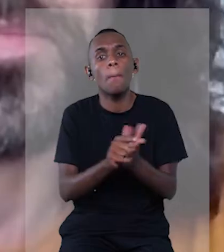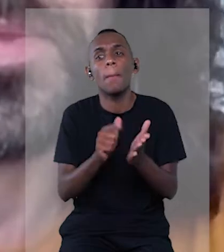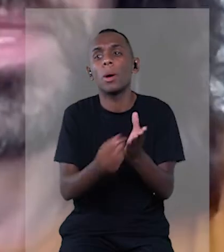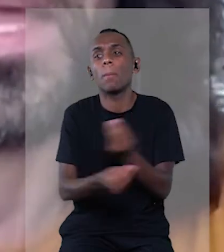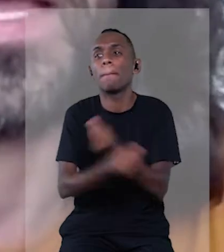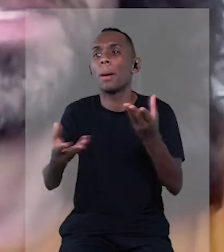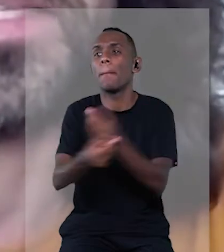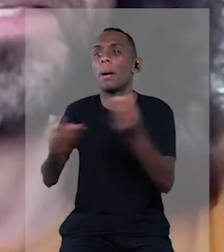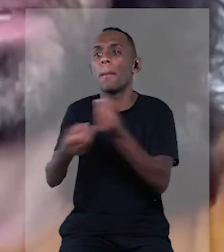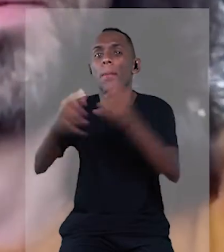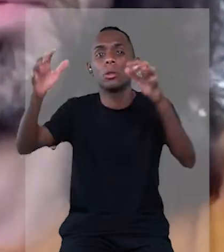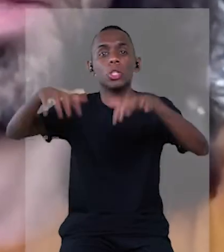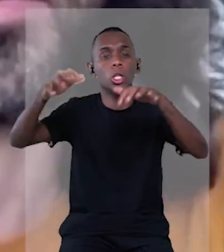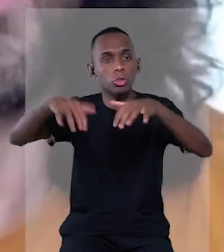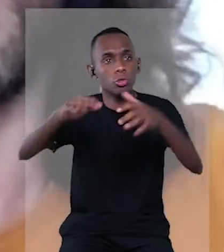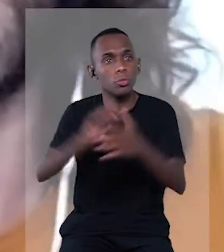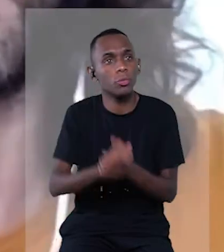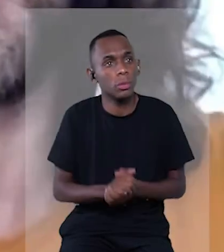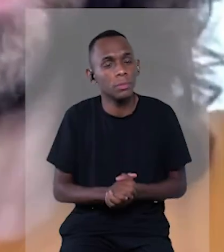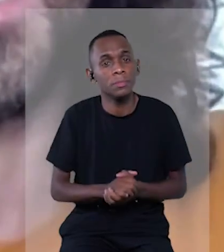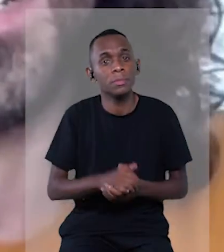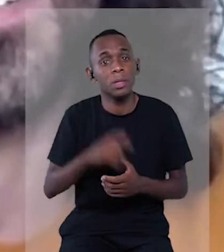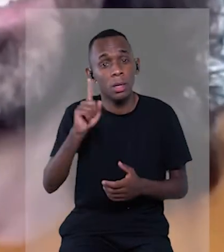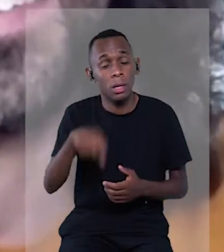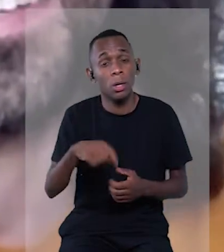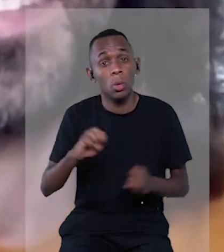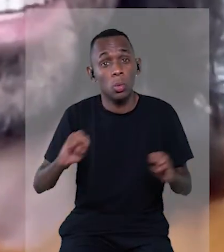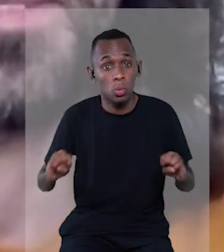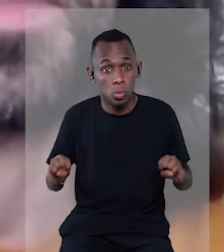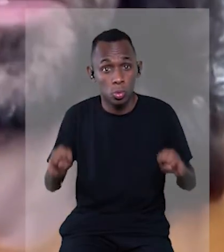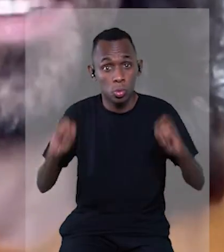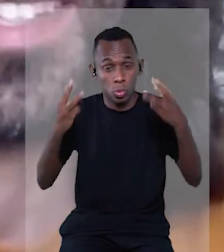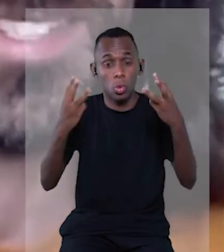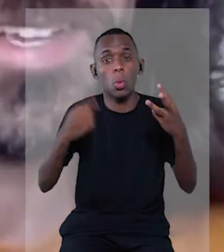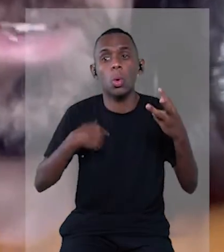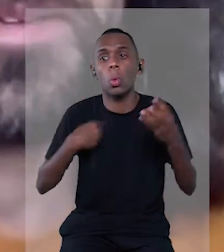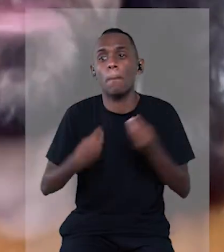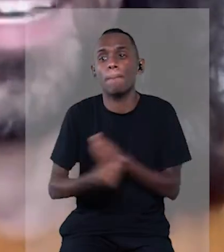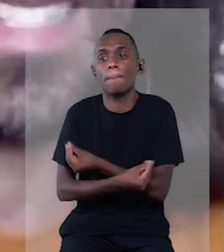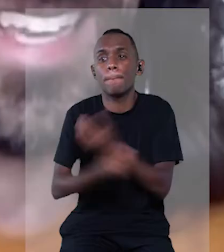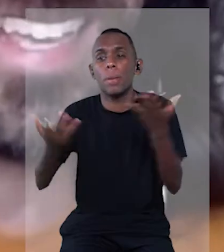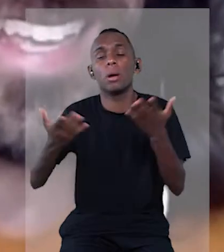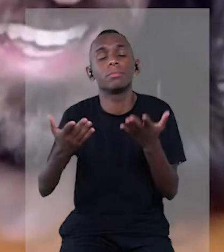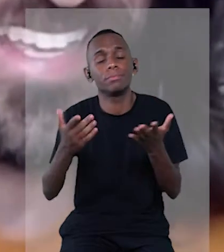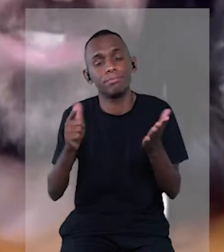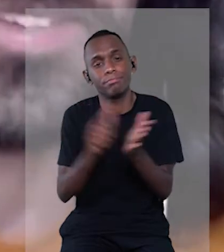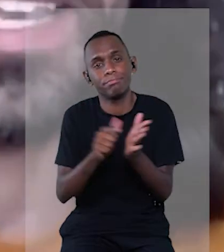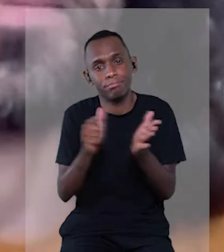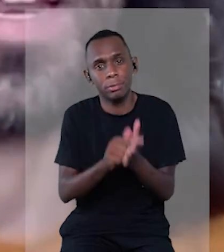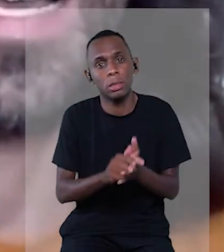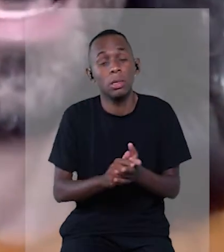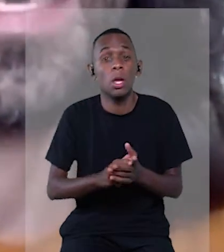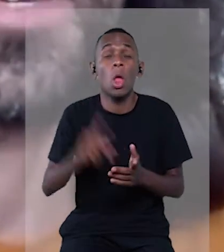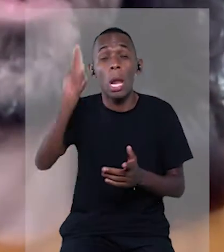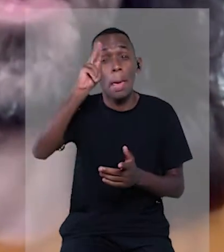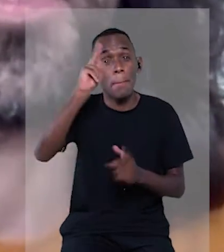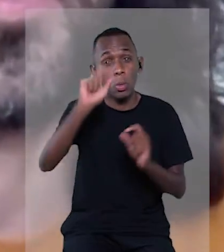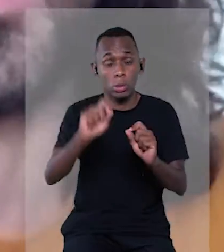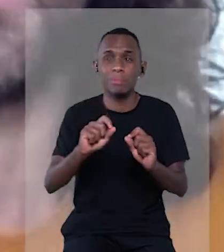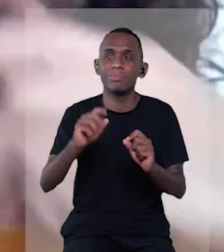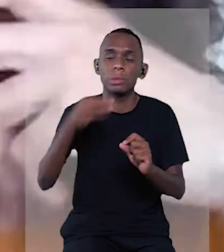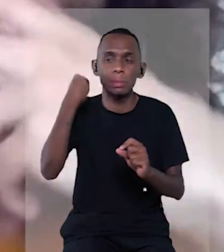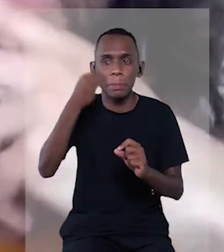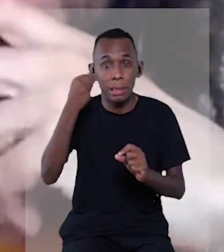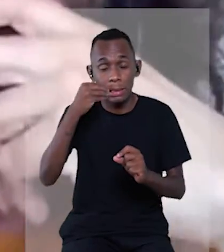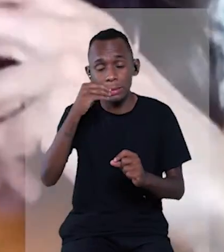na chuva. Ah, sim, um show indiano, eu estava entregando panfletos. Mas esse que eu ia lembrar é que